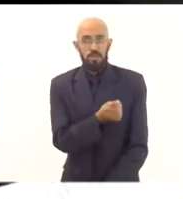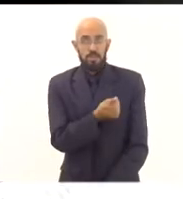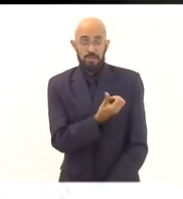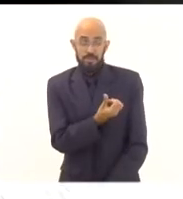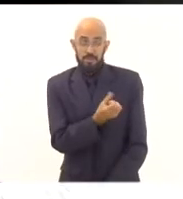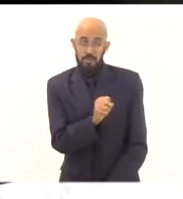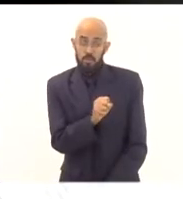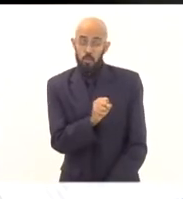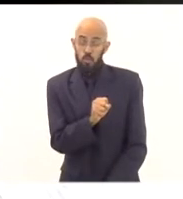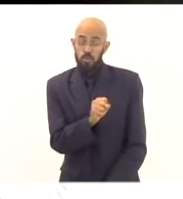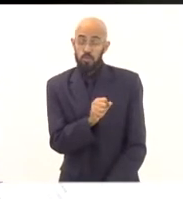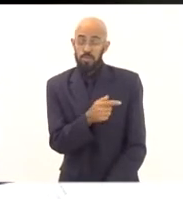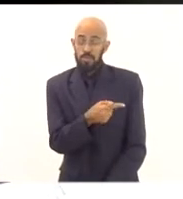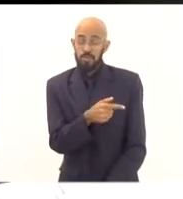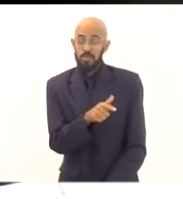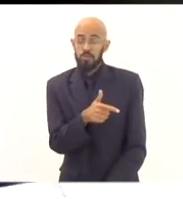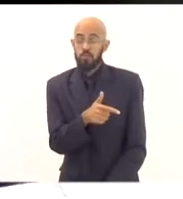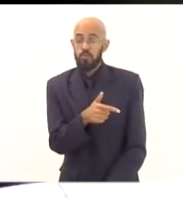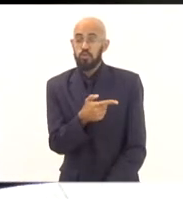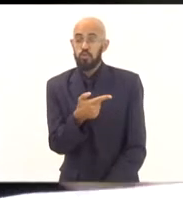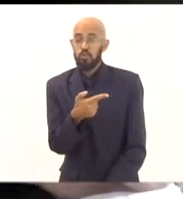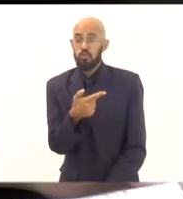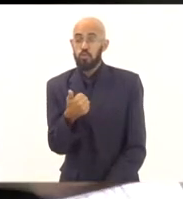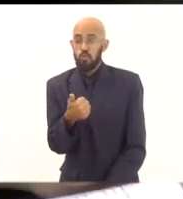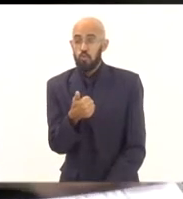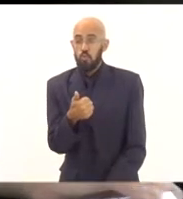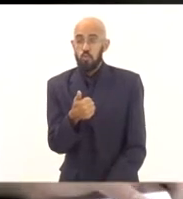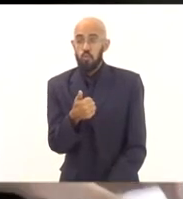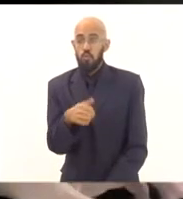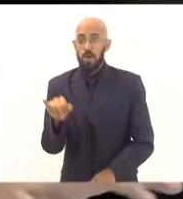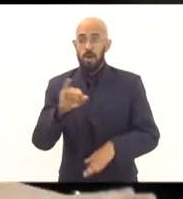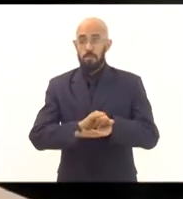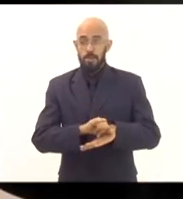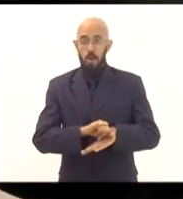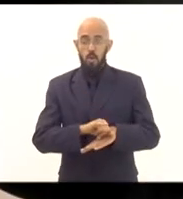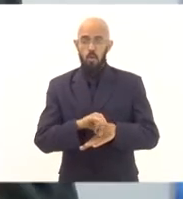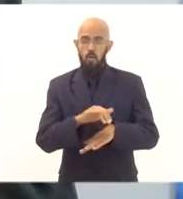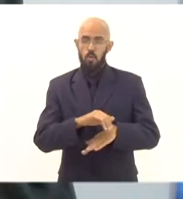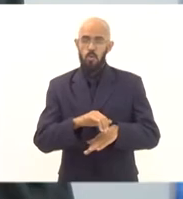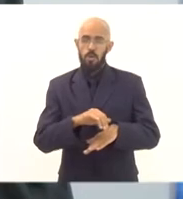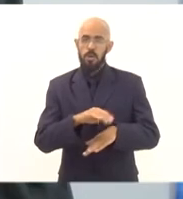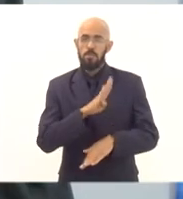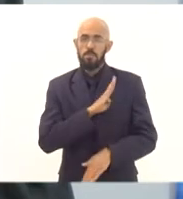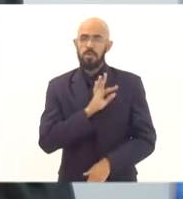168 721 340 capital e Metropolitana tá